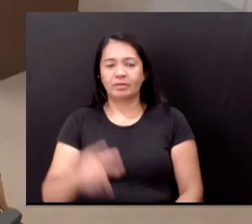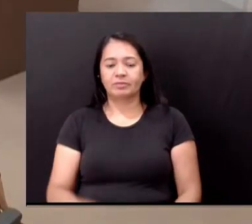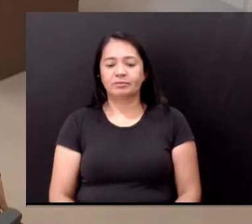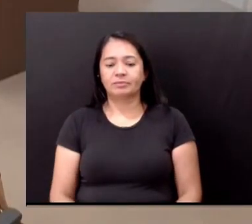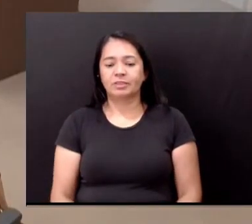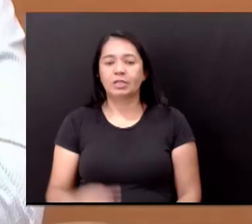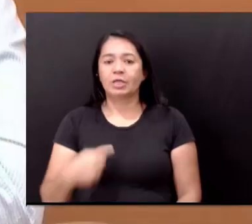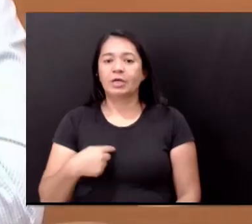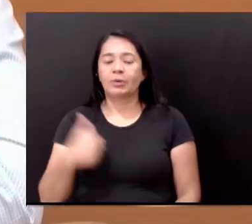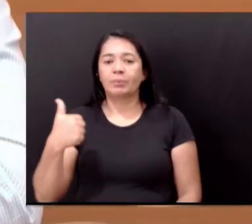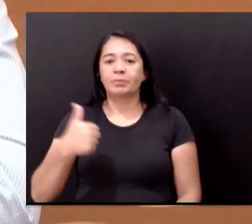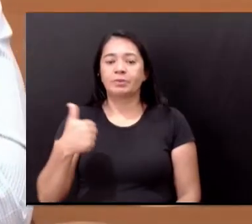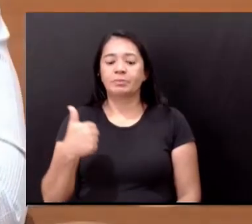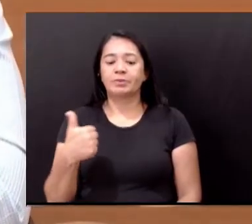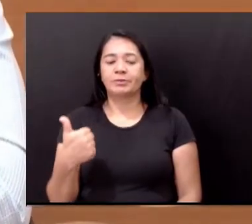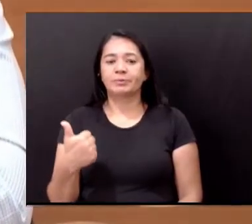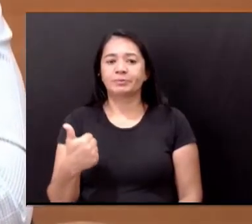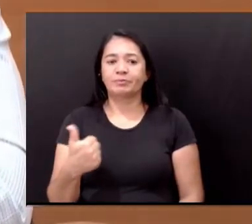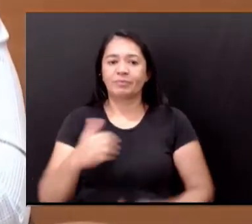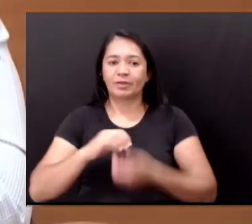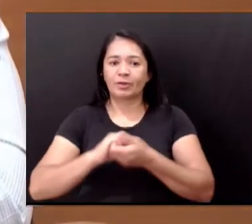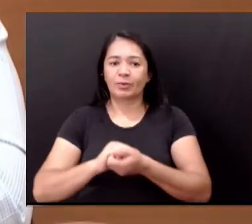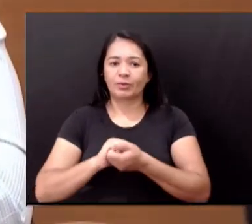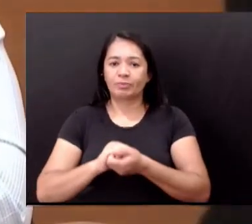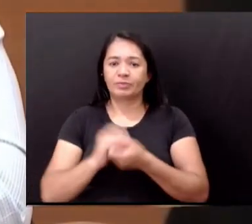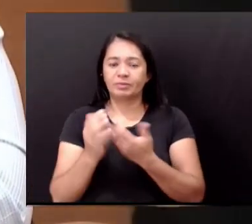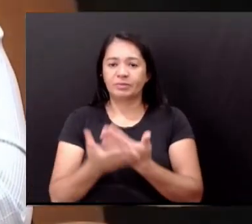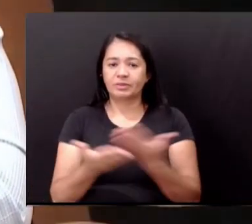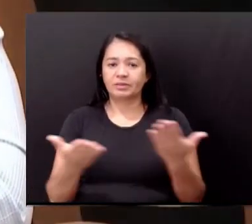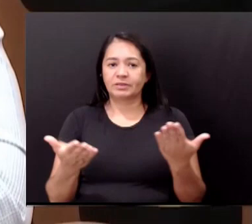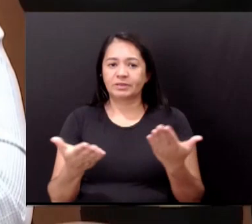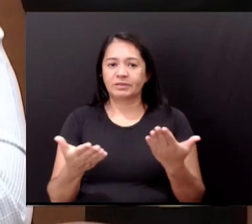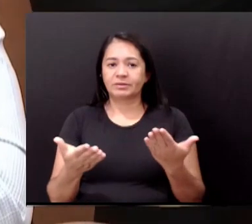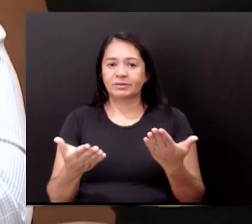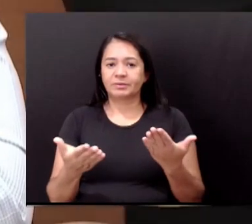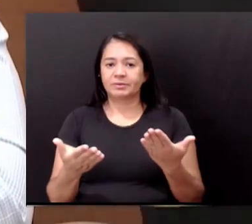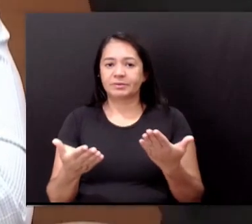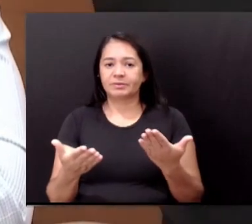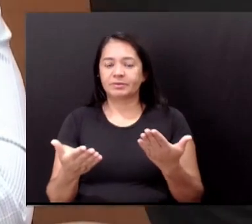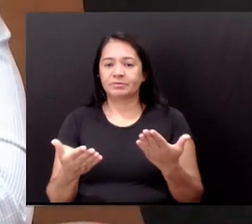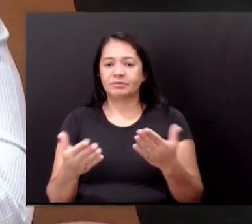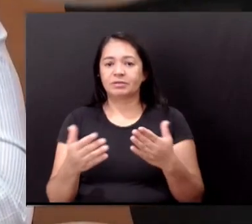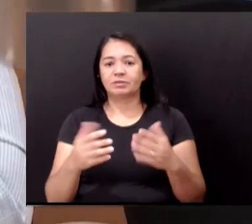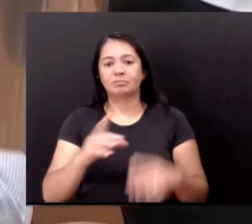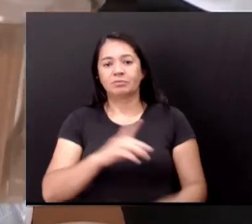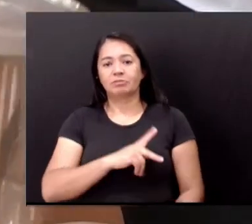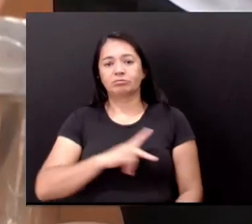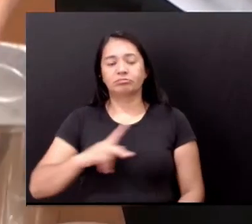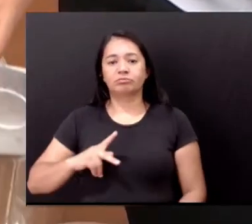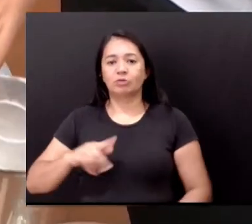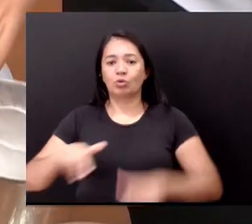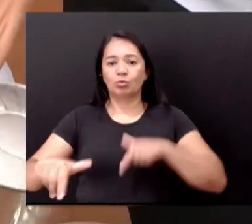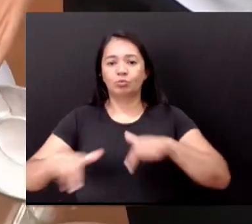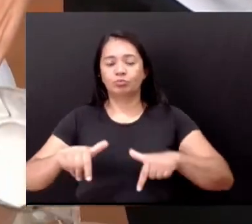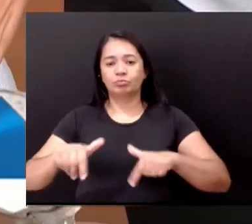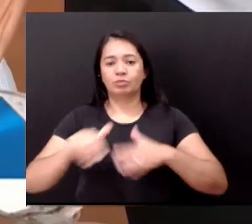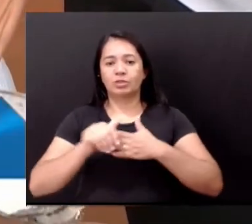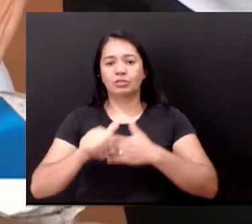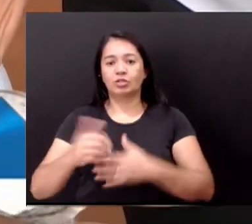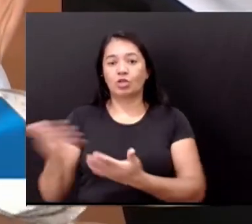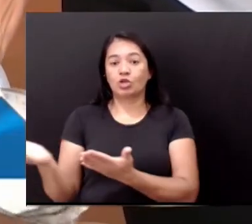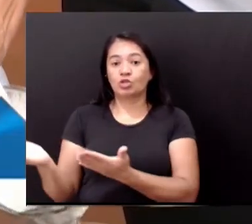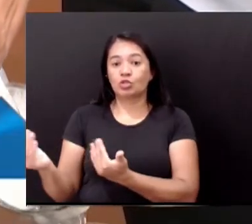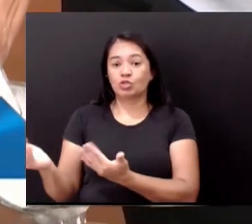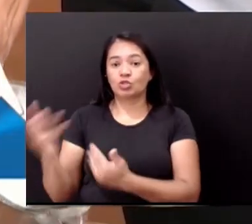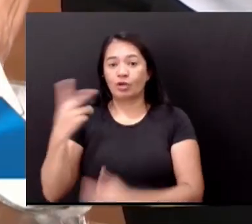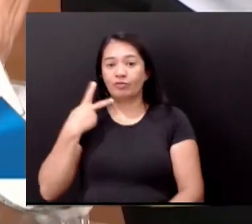primeiramente, cumprimentar Vossa Excelência pelas direções desse trabalho, sendo um jovem vereador, mas já